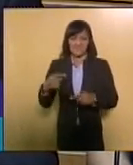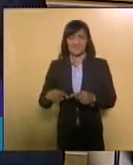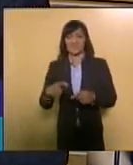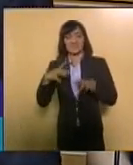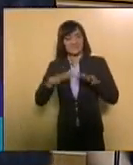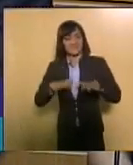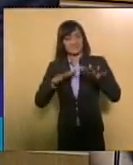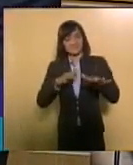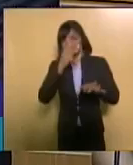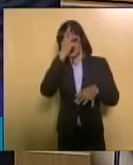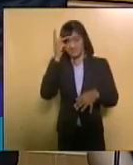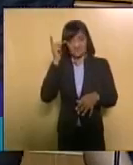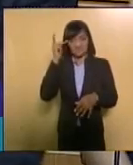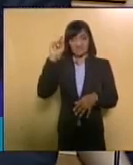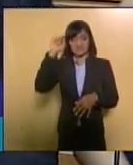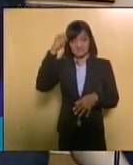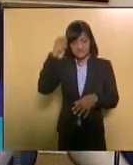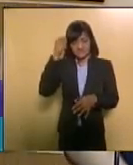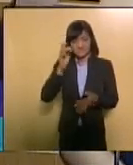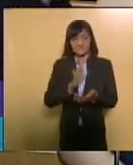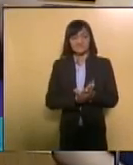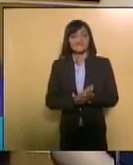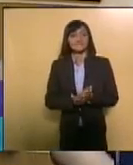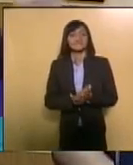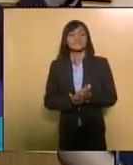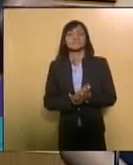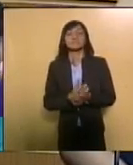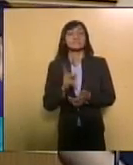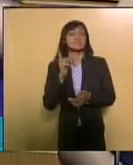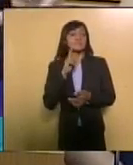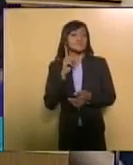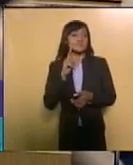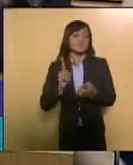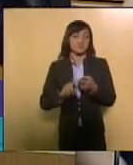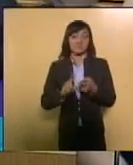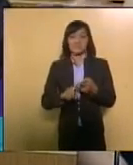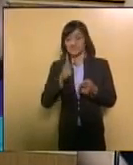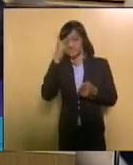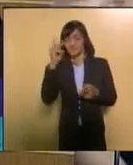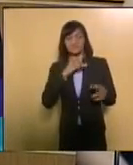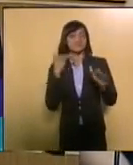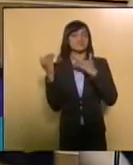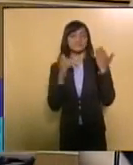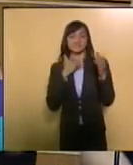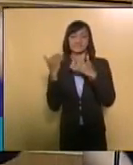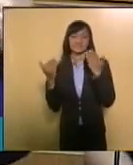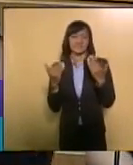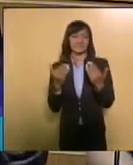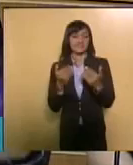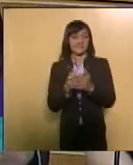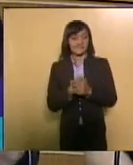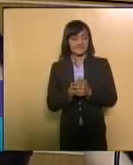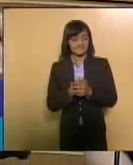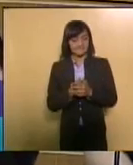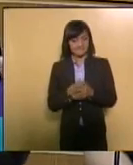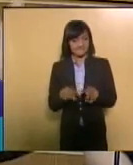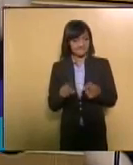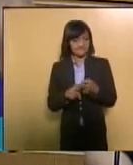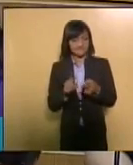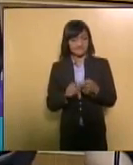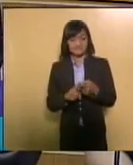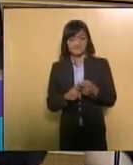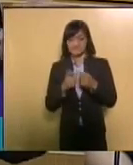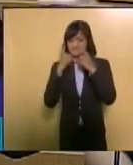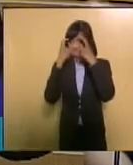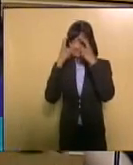né que agora voltou os Estados Unidos com trump né e morte de negros aí tinha aquelas rebeliões e também envolvendo a